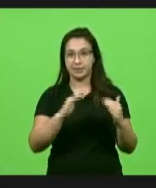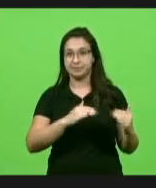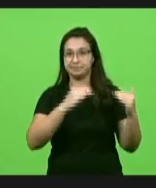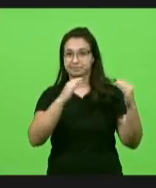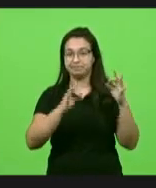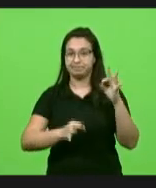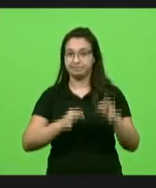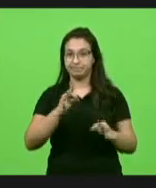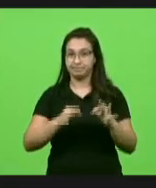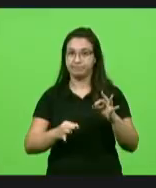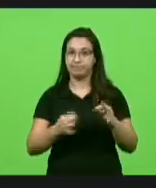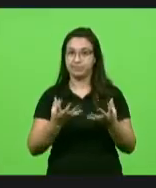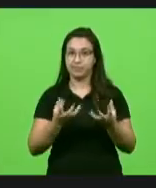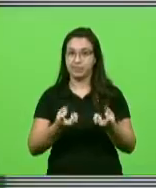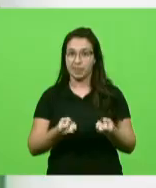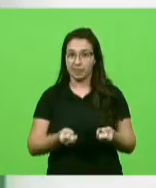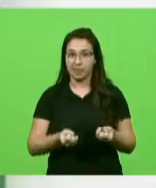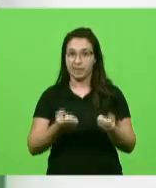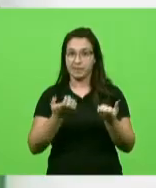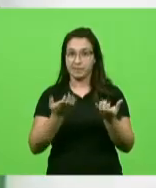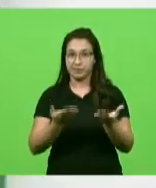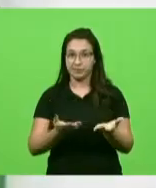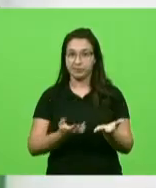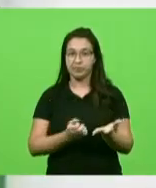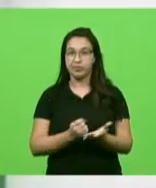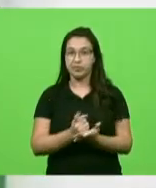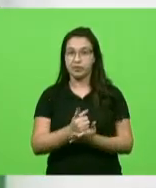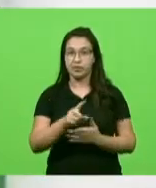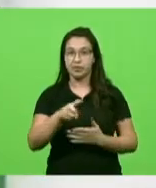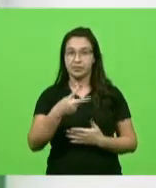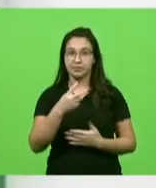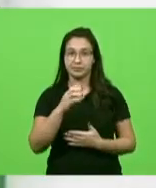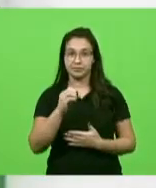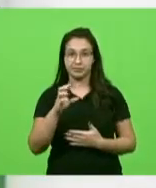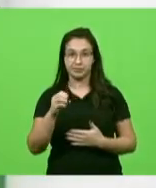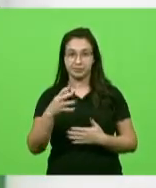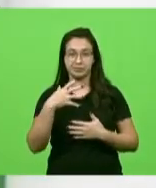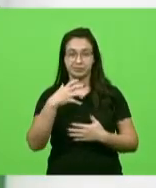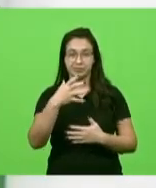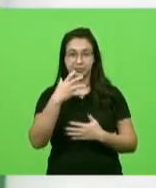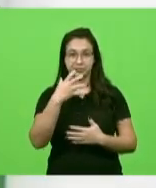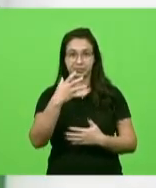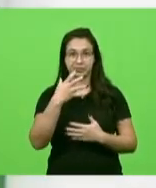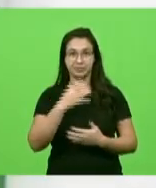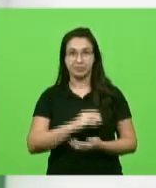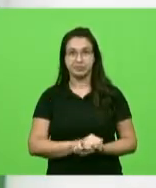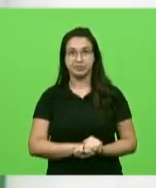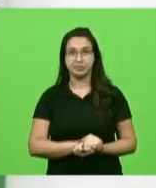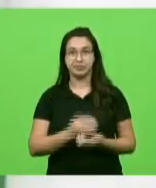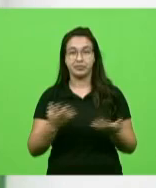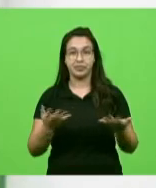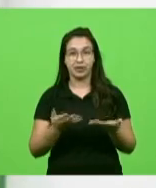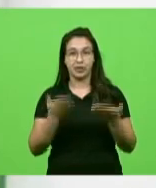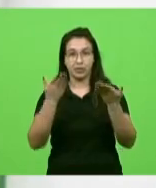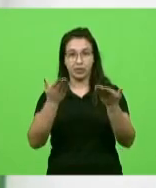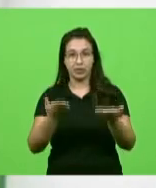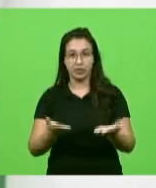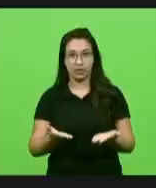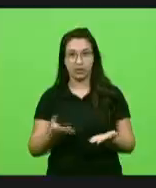recebe a representação em relação à aquisição dos respiradores tem a palavra para o seu voto do deputado